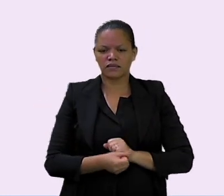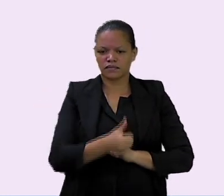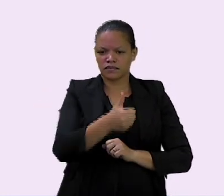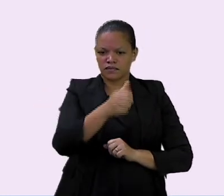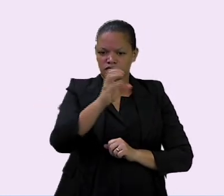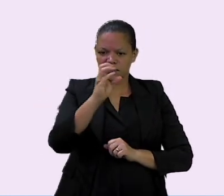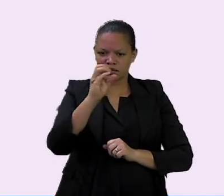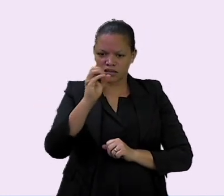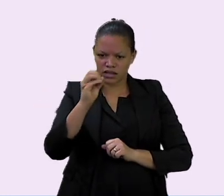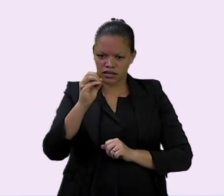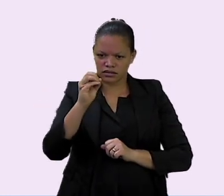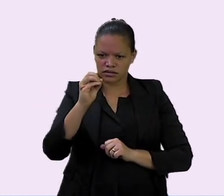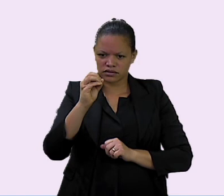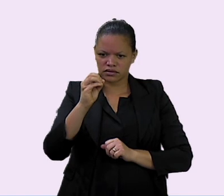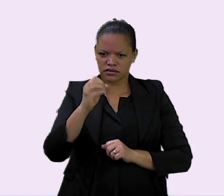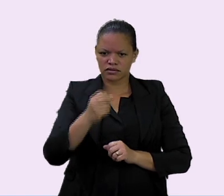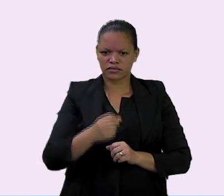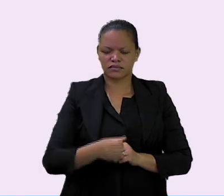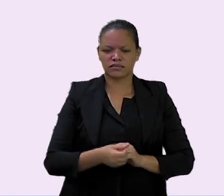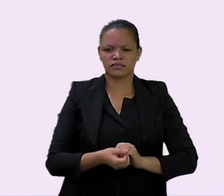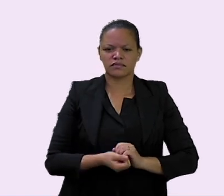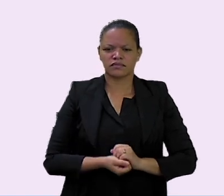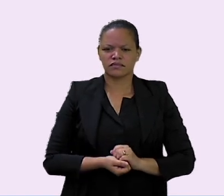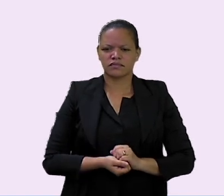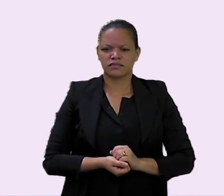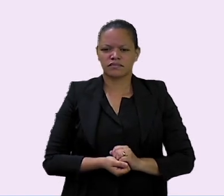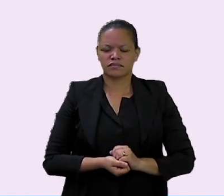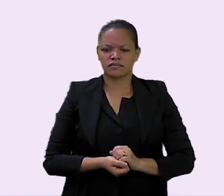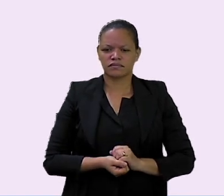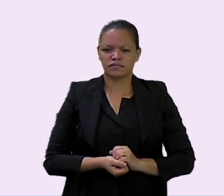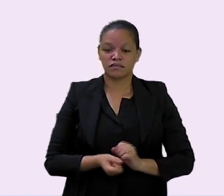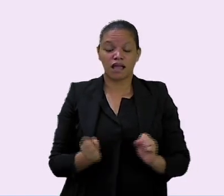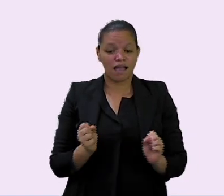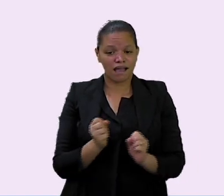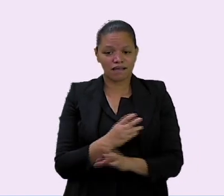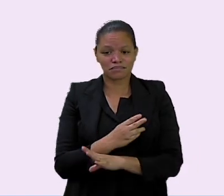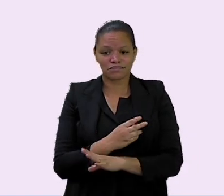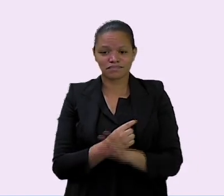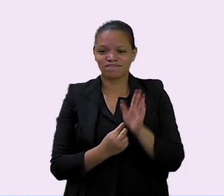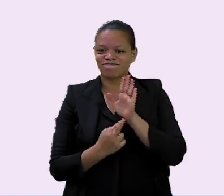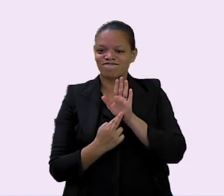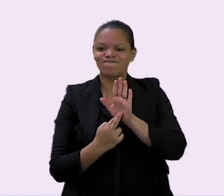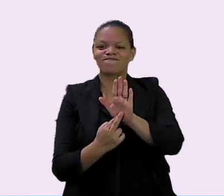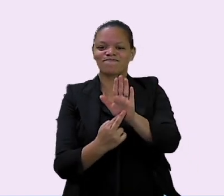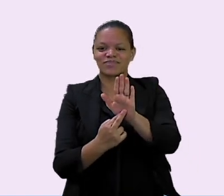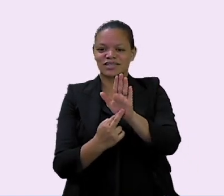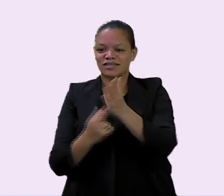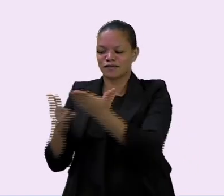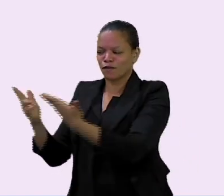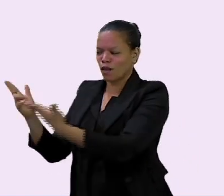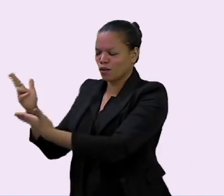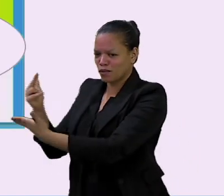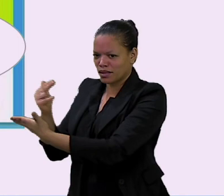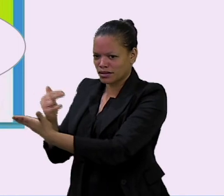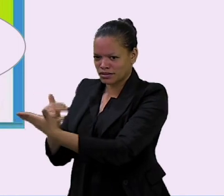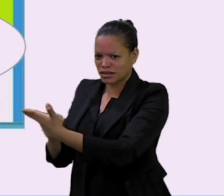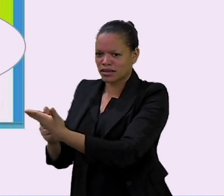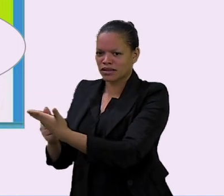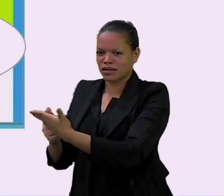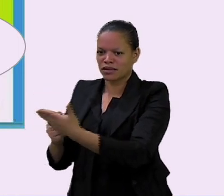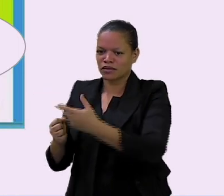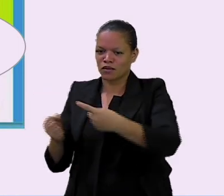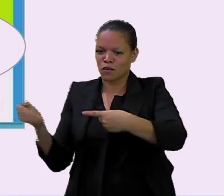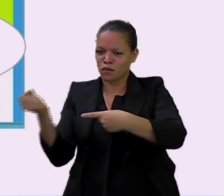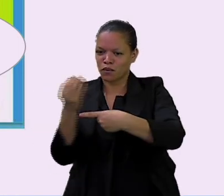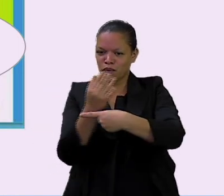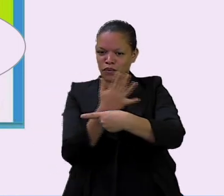7, 8, 9, 10. Pronto, representei por meio de desenho a minha